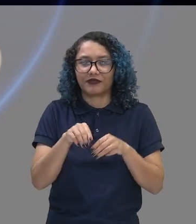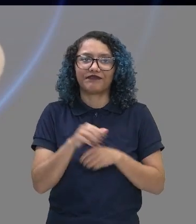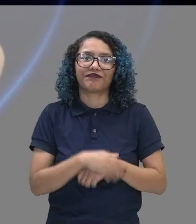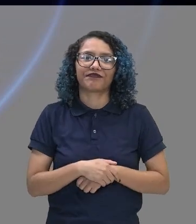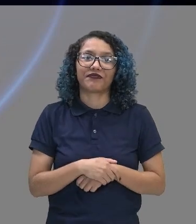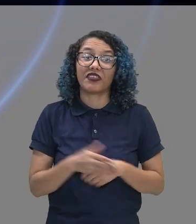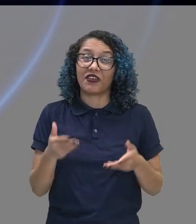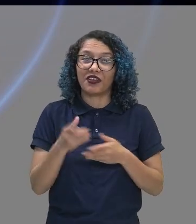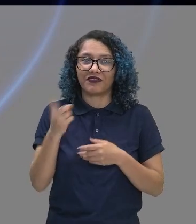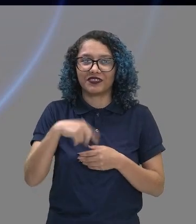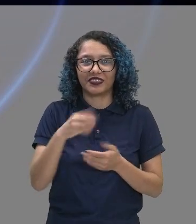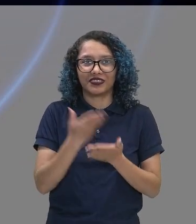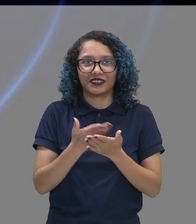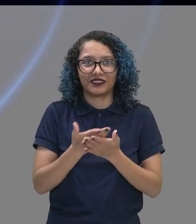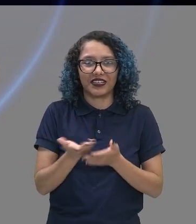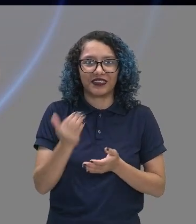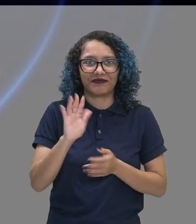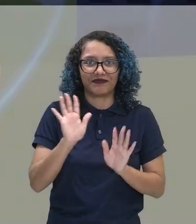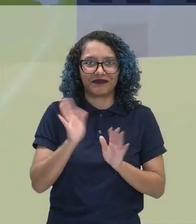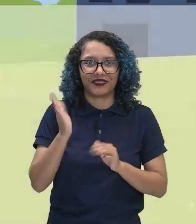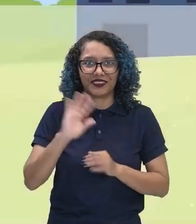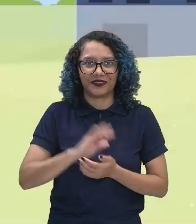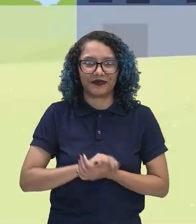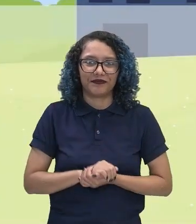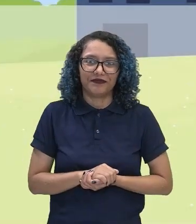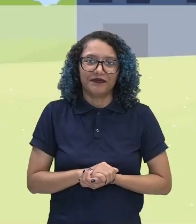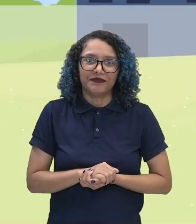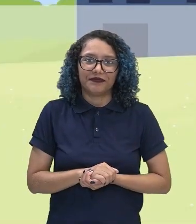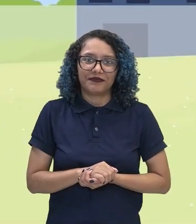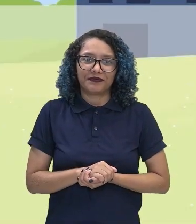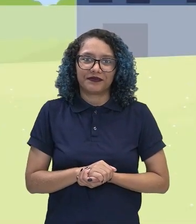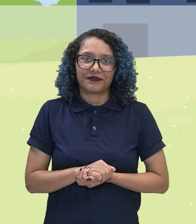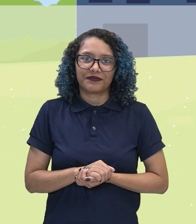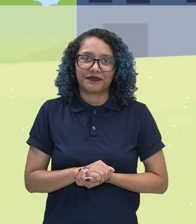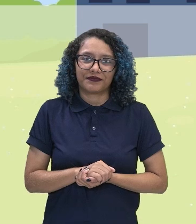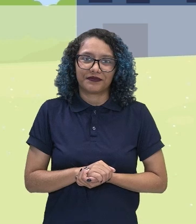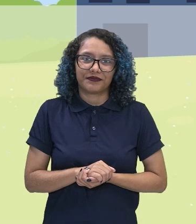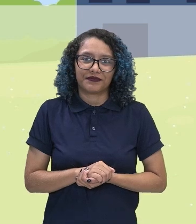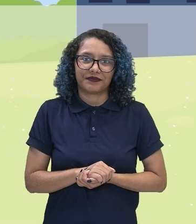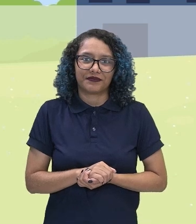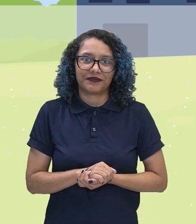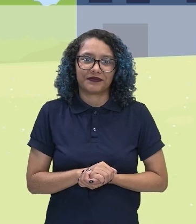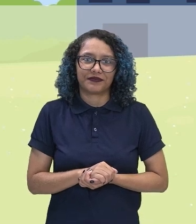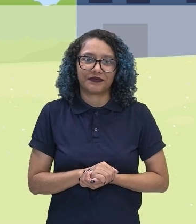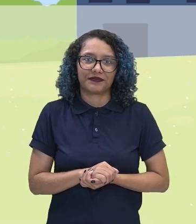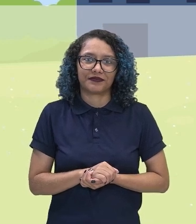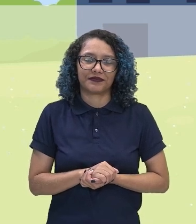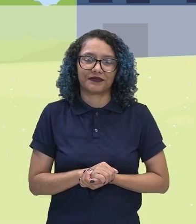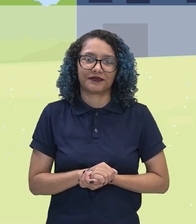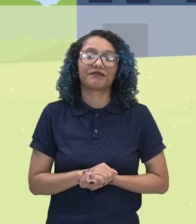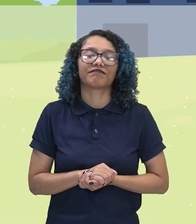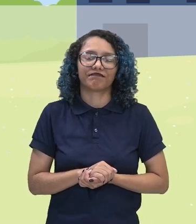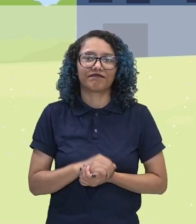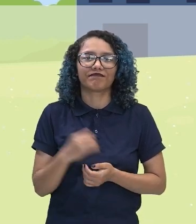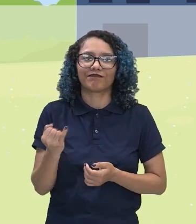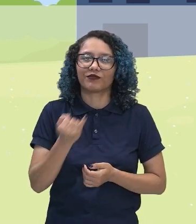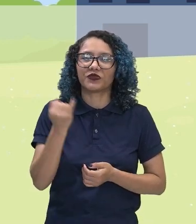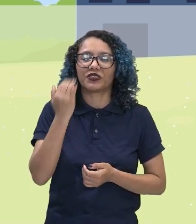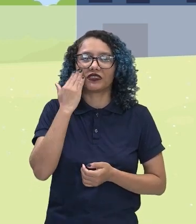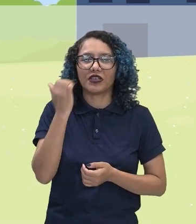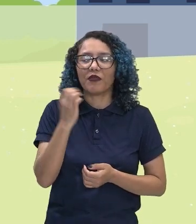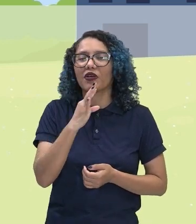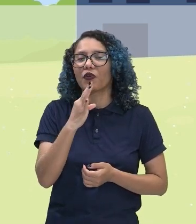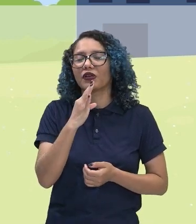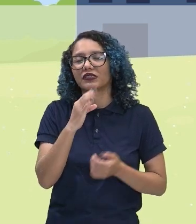Pessoal, agora é com vocês. Tchau! Muito bem, que interessante, Nós sabermos aí a respeito desses